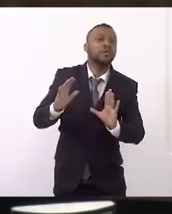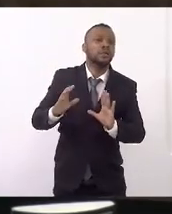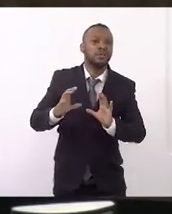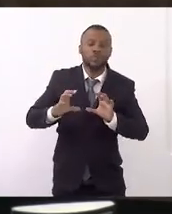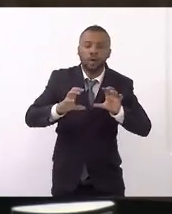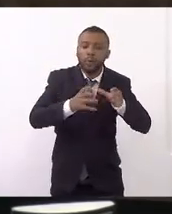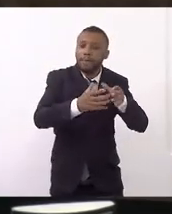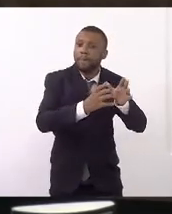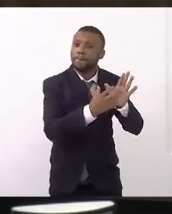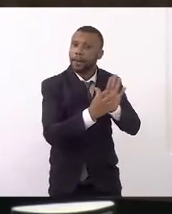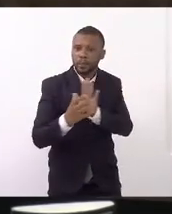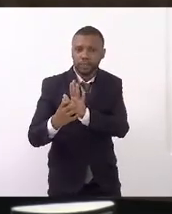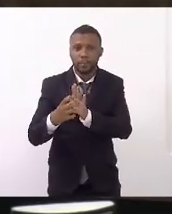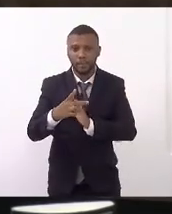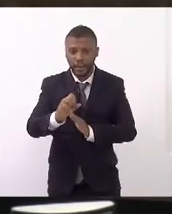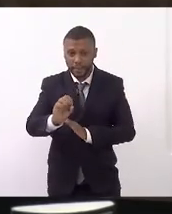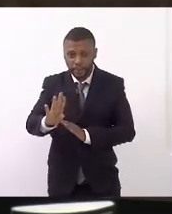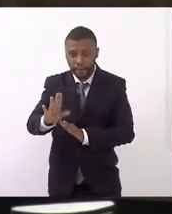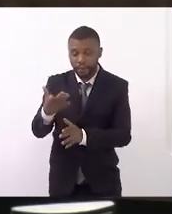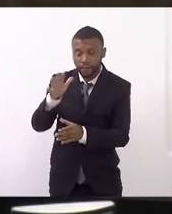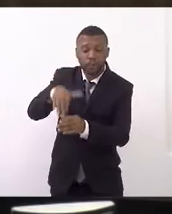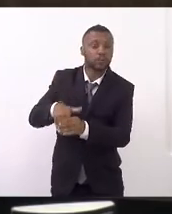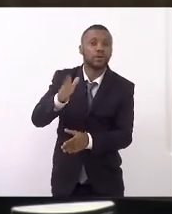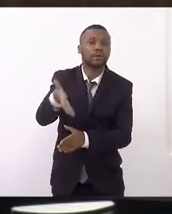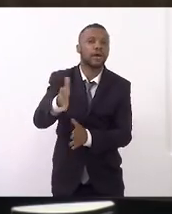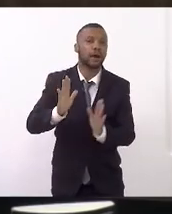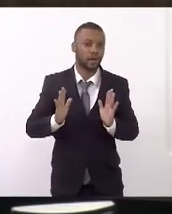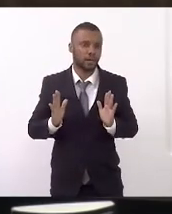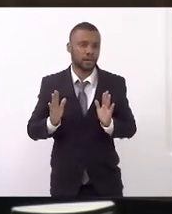também. Em relação